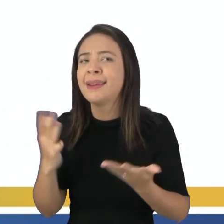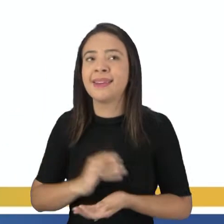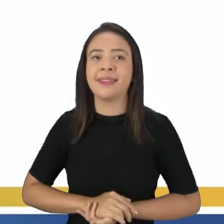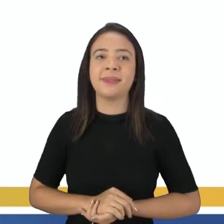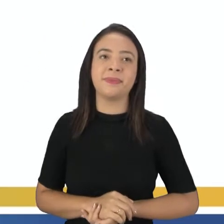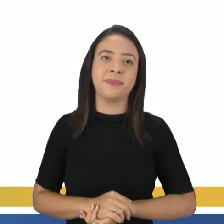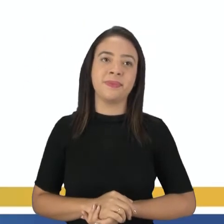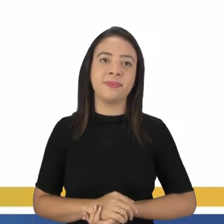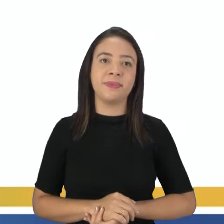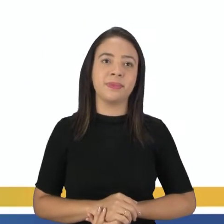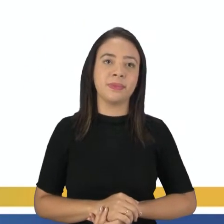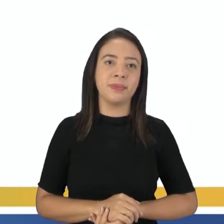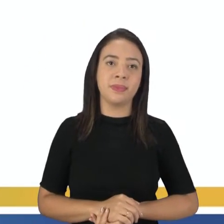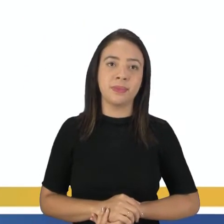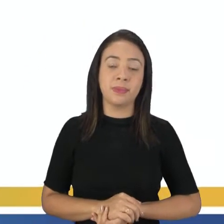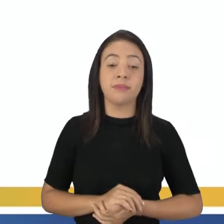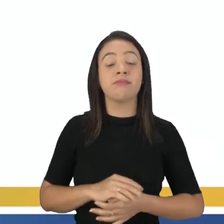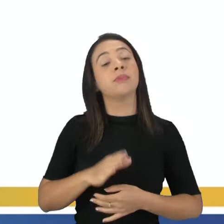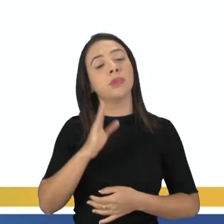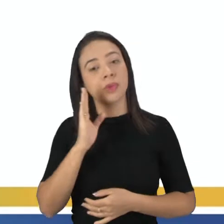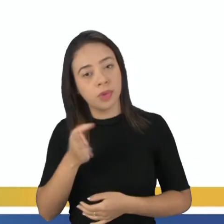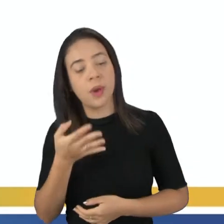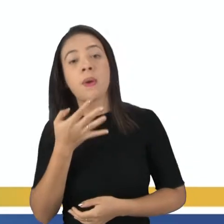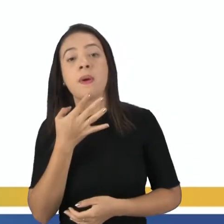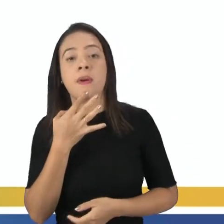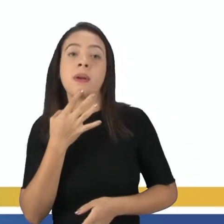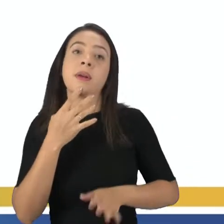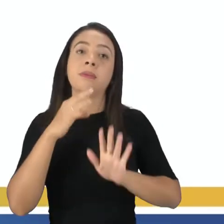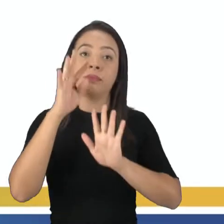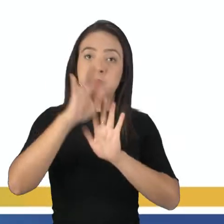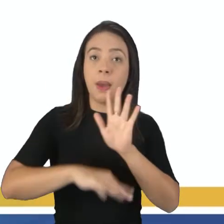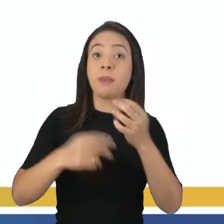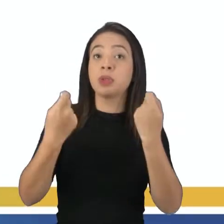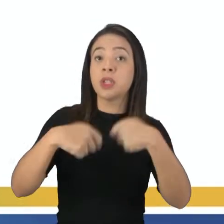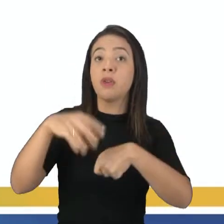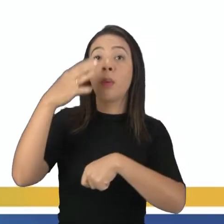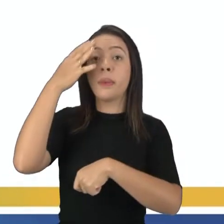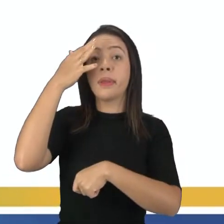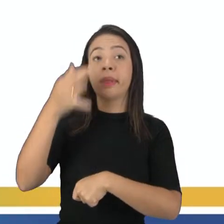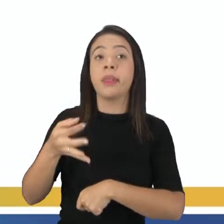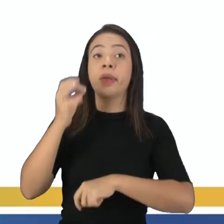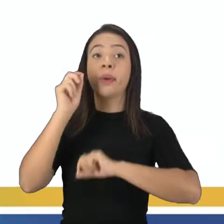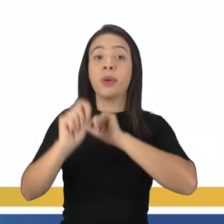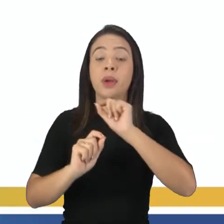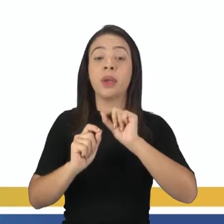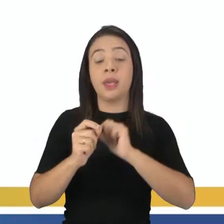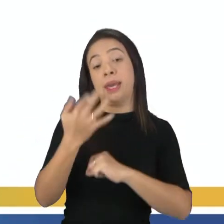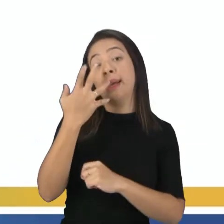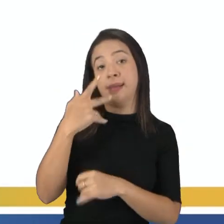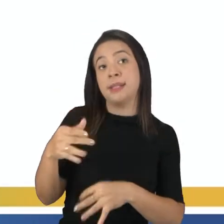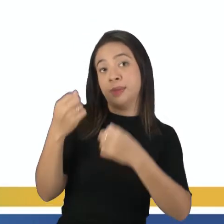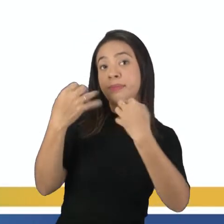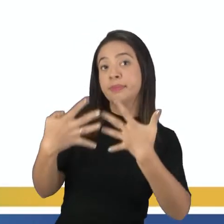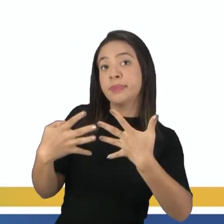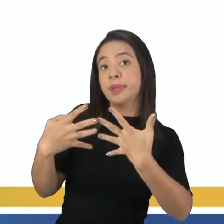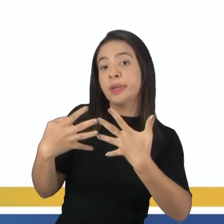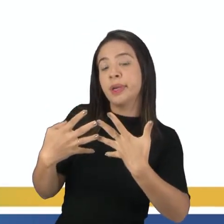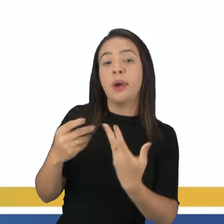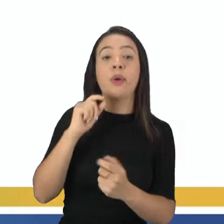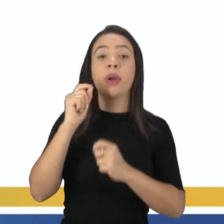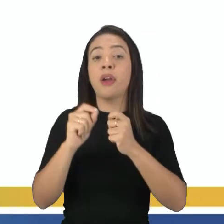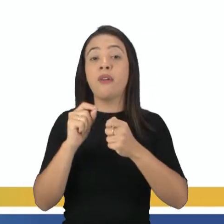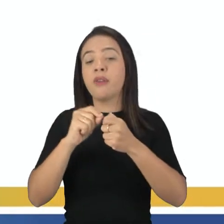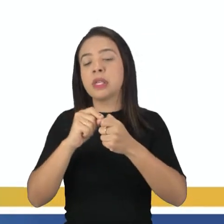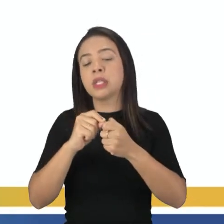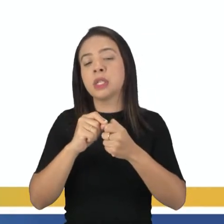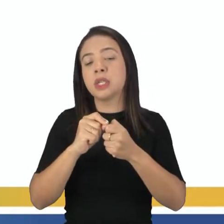refere? Pelo que conhecemos da tira, podemos entender que as obrigações a que o menino se refere são as tarefas